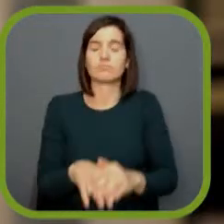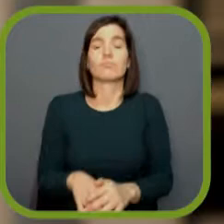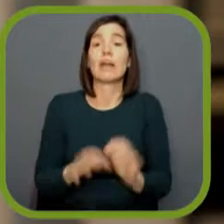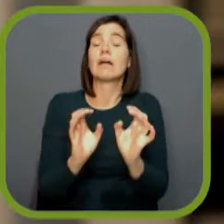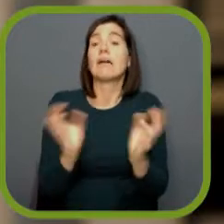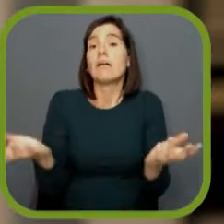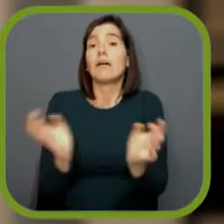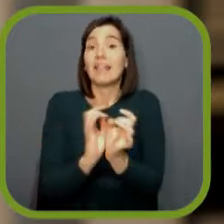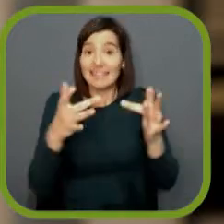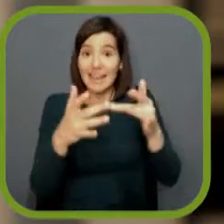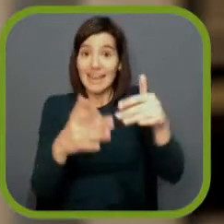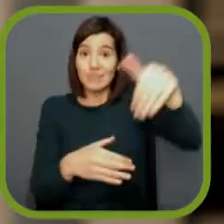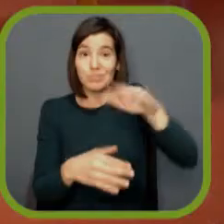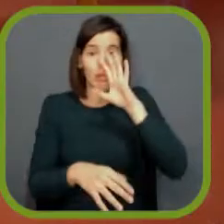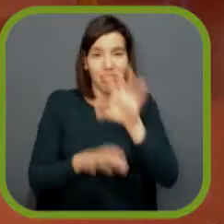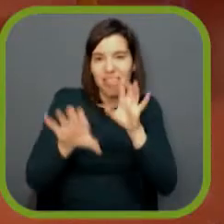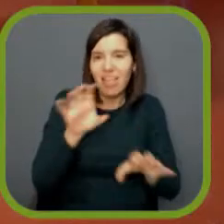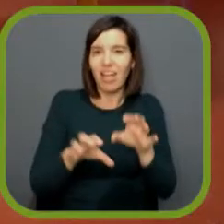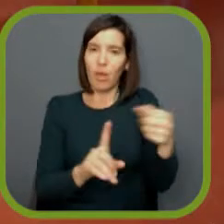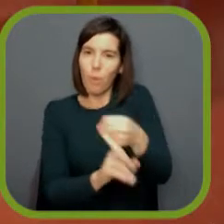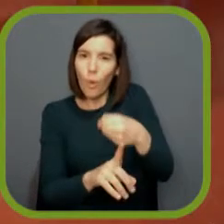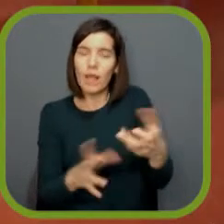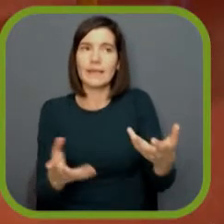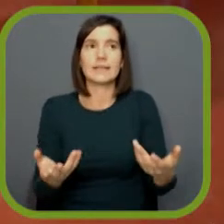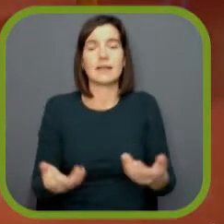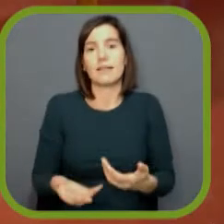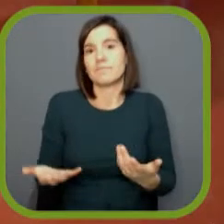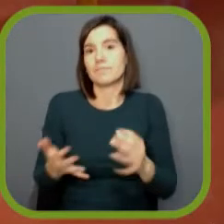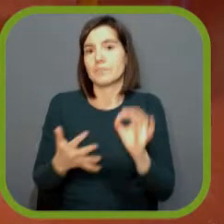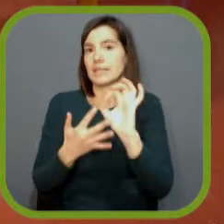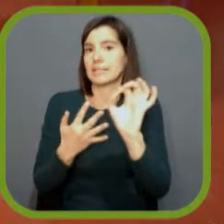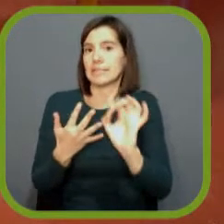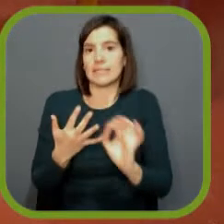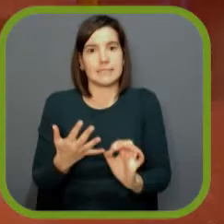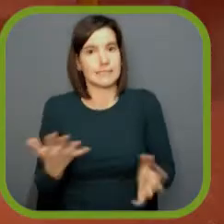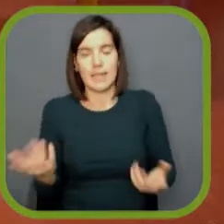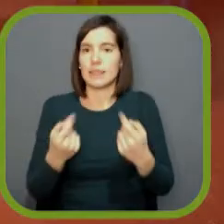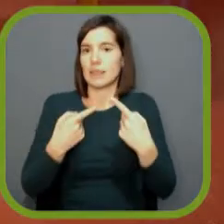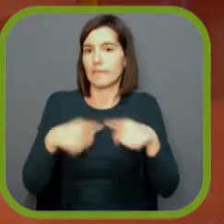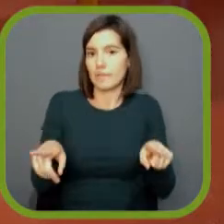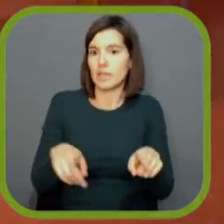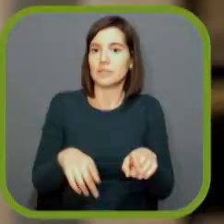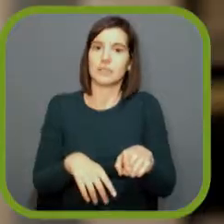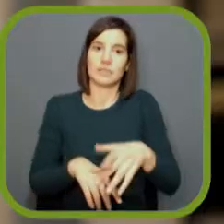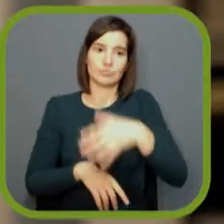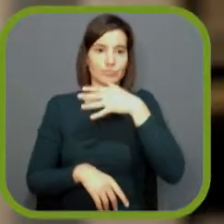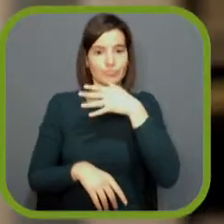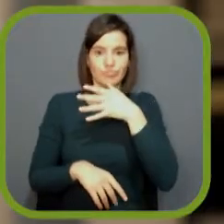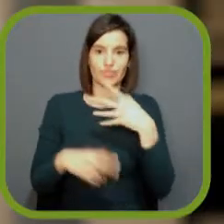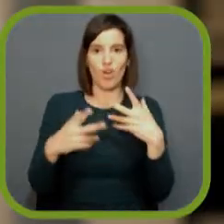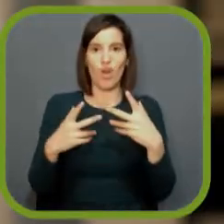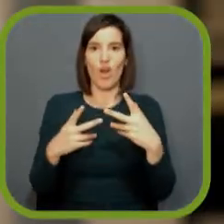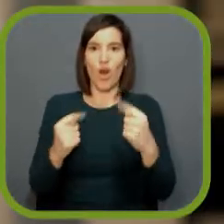de ódio. Quanto ao cyberbullying, enfim, o cyberbullying obedece a um conjunto de características específicas que são diferentes do